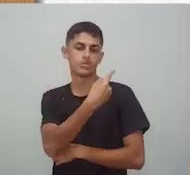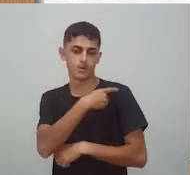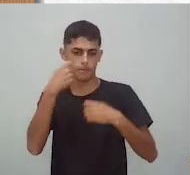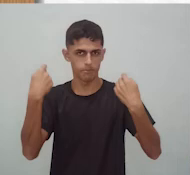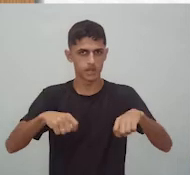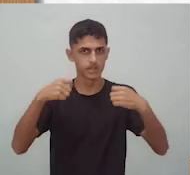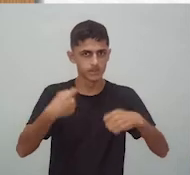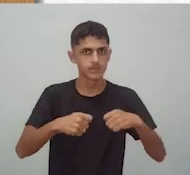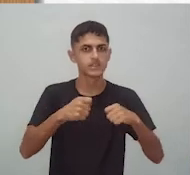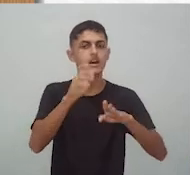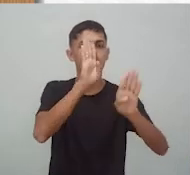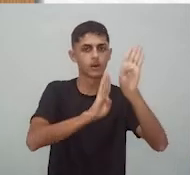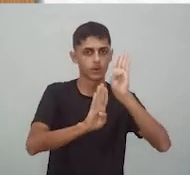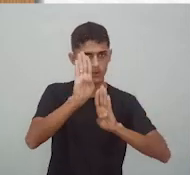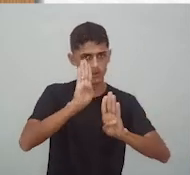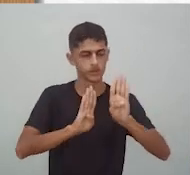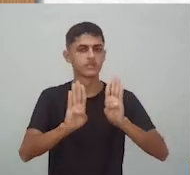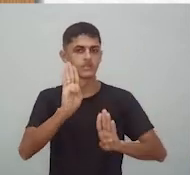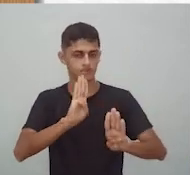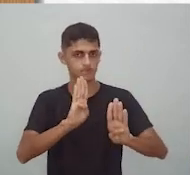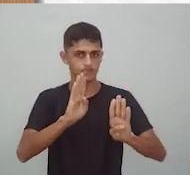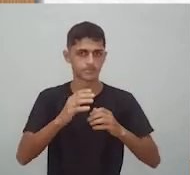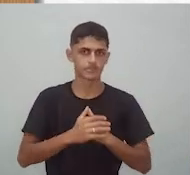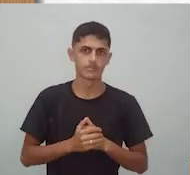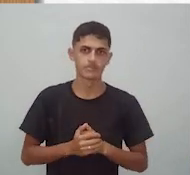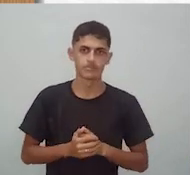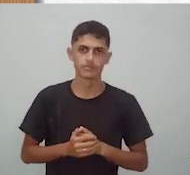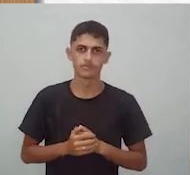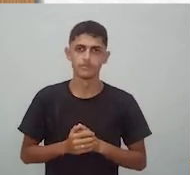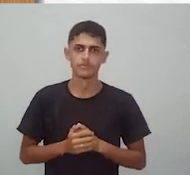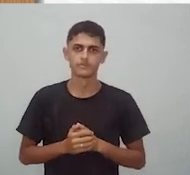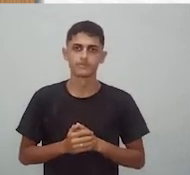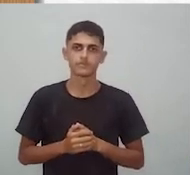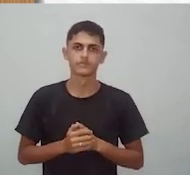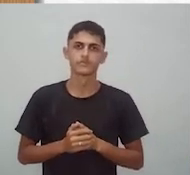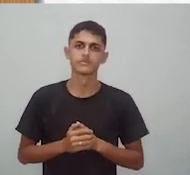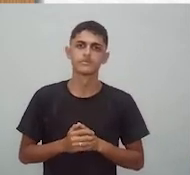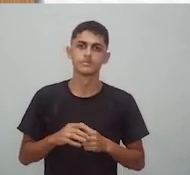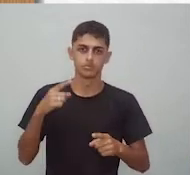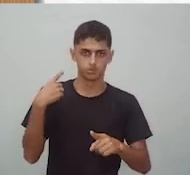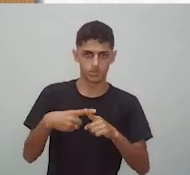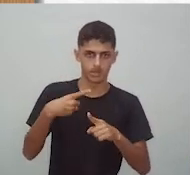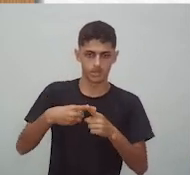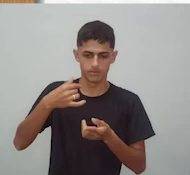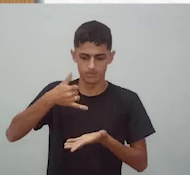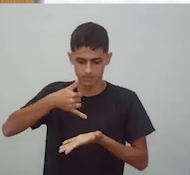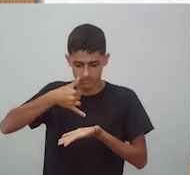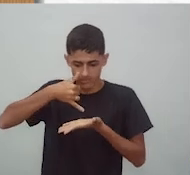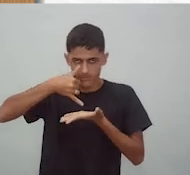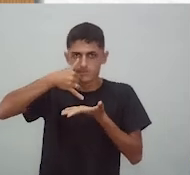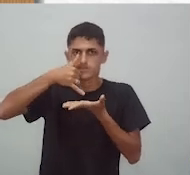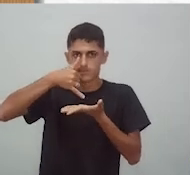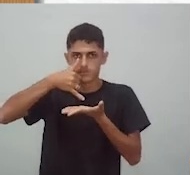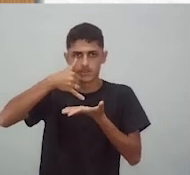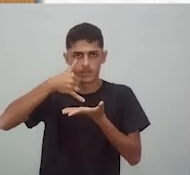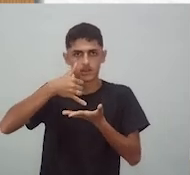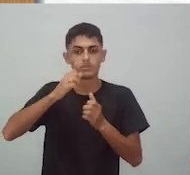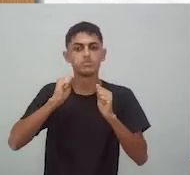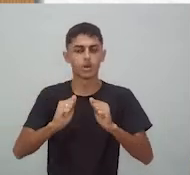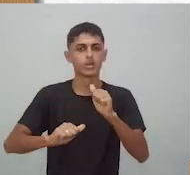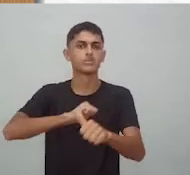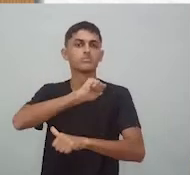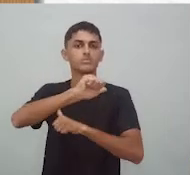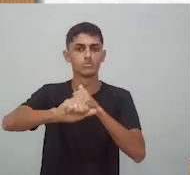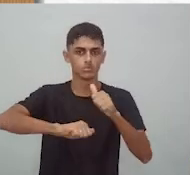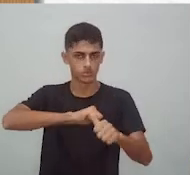veja só, de modo geral, as drogas atuam nas sinapses, podendo é reforçar ou diminuir a